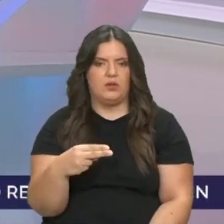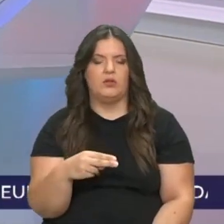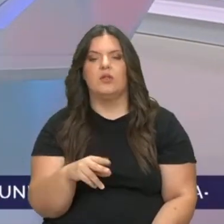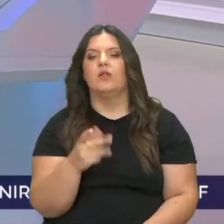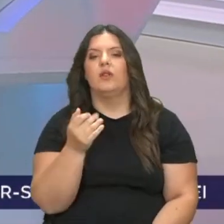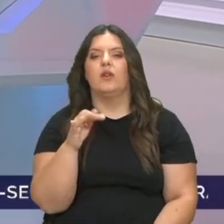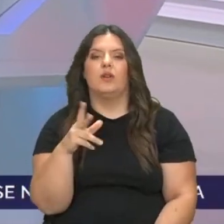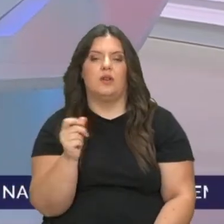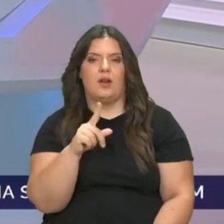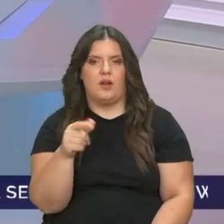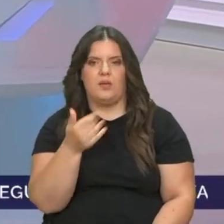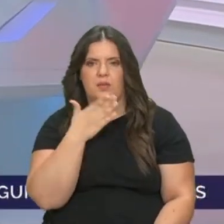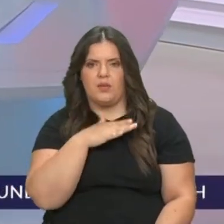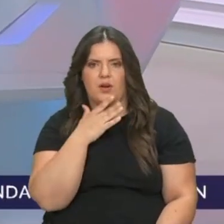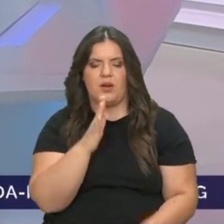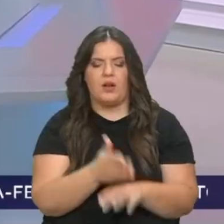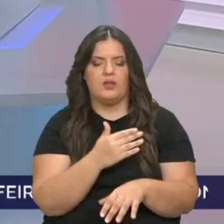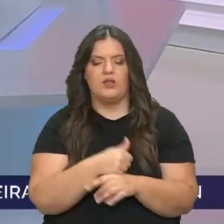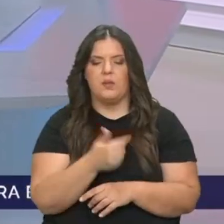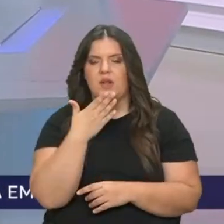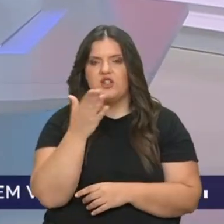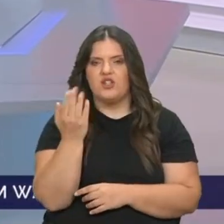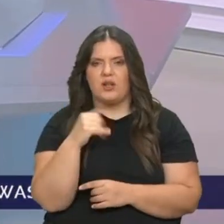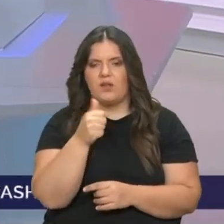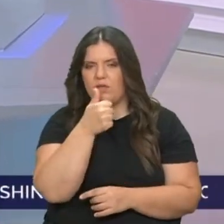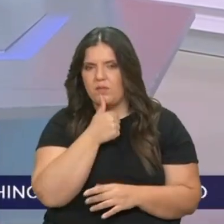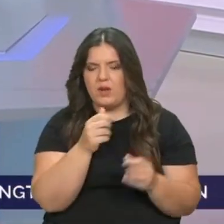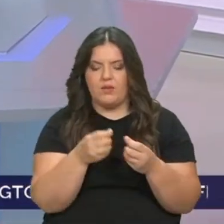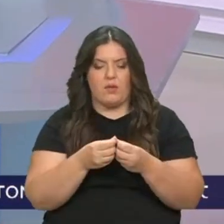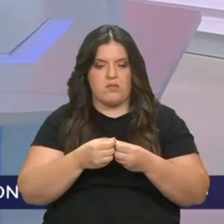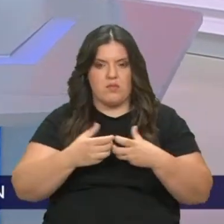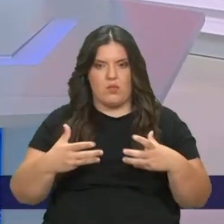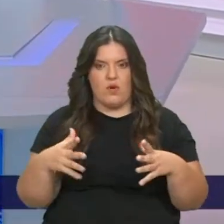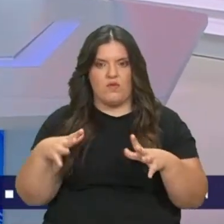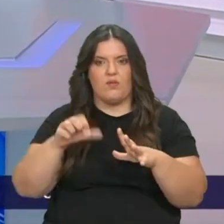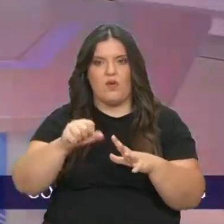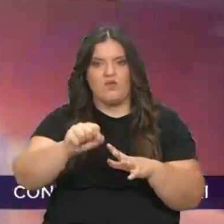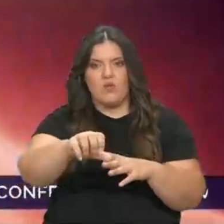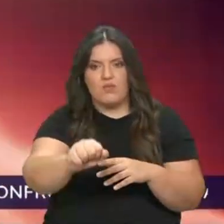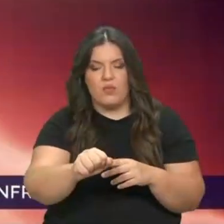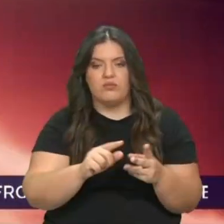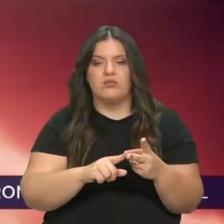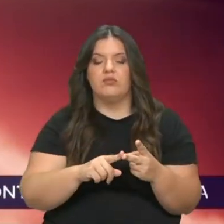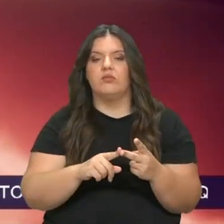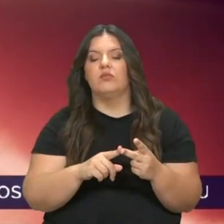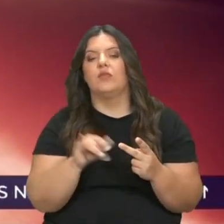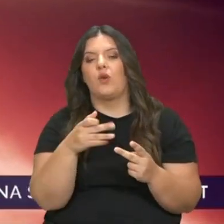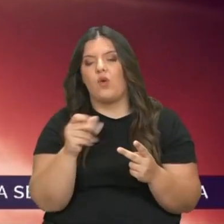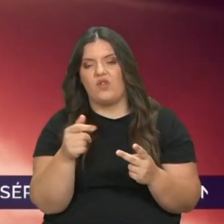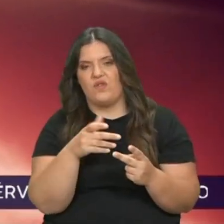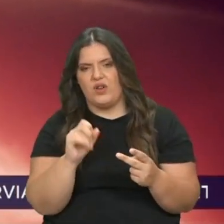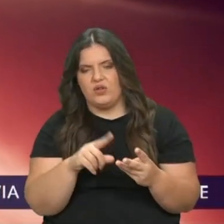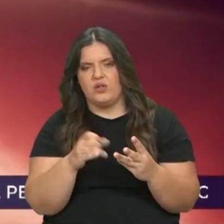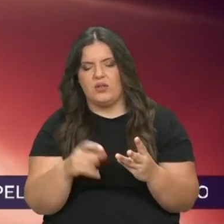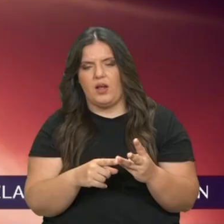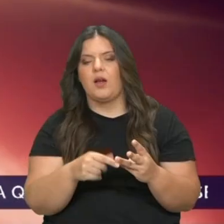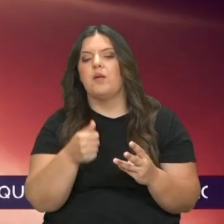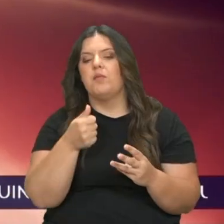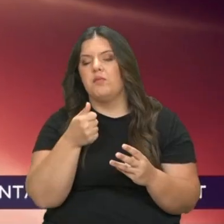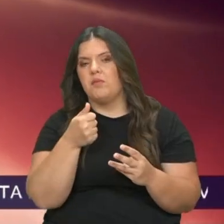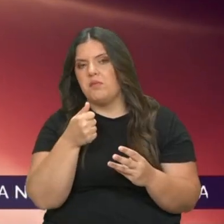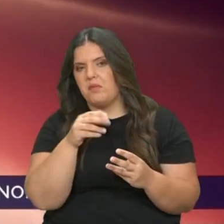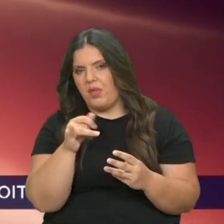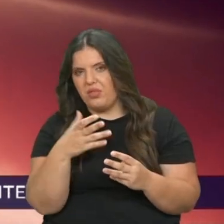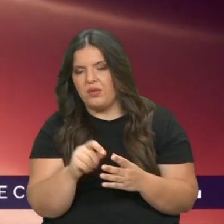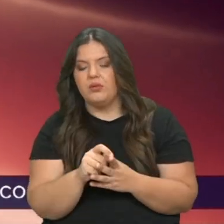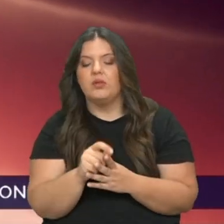anã branca. Antes disso é uma gigante vermelha, ou seja, ele vai crescer também, vai engolir Mercúrio, Vênus, Terra, Marte, e depois vai comprimir, vai